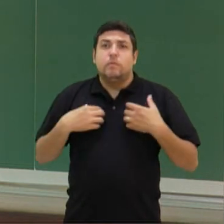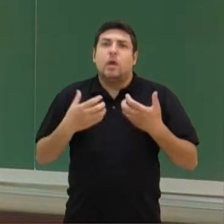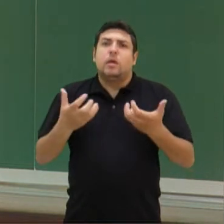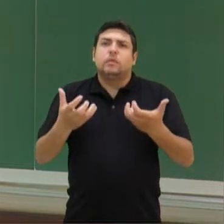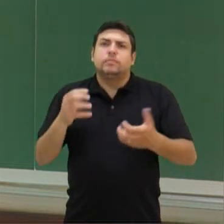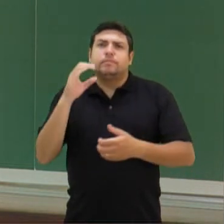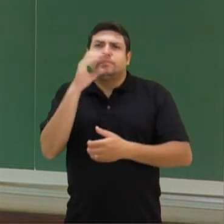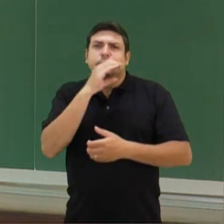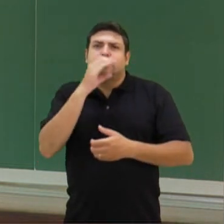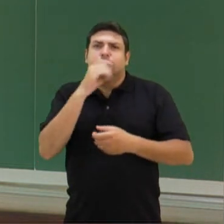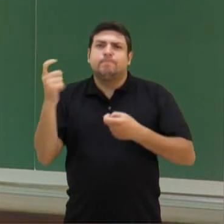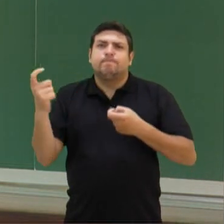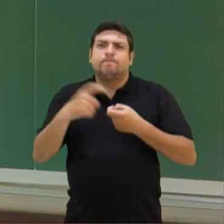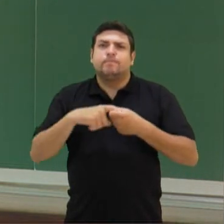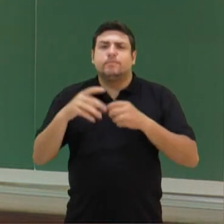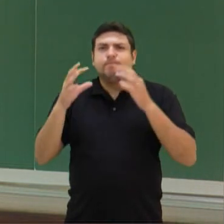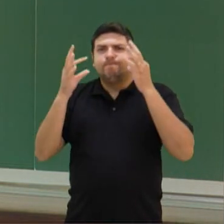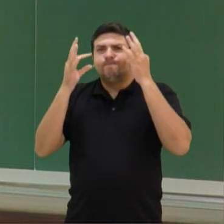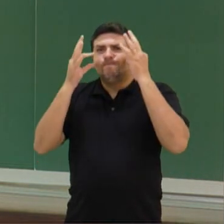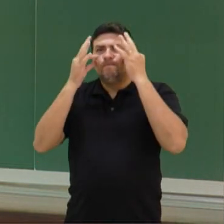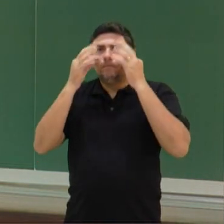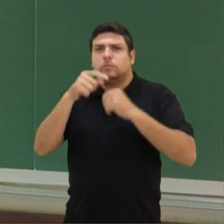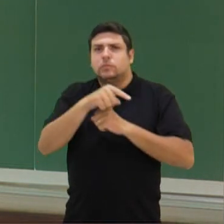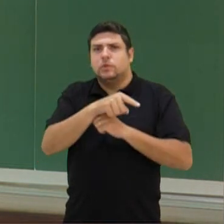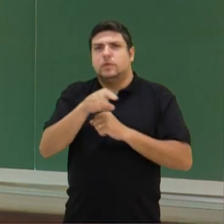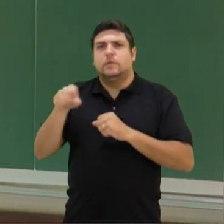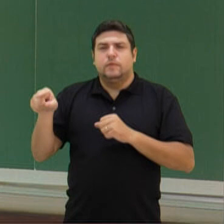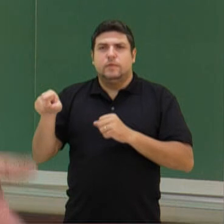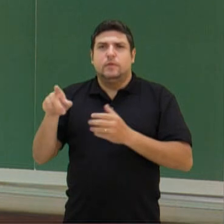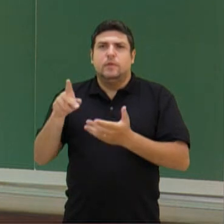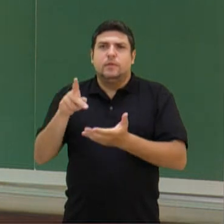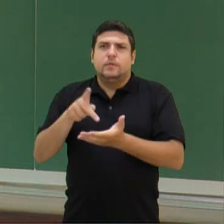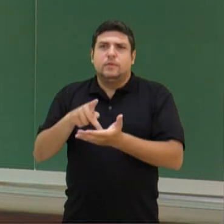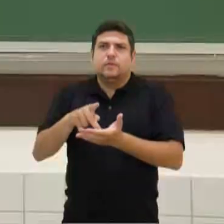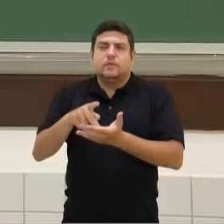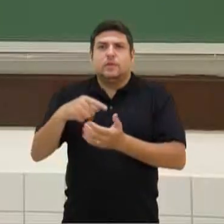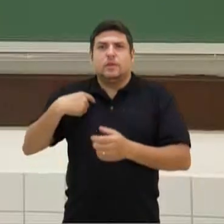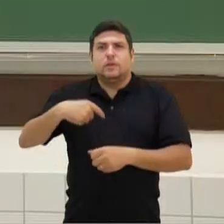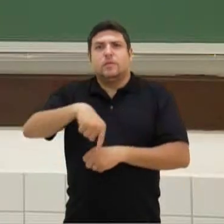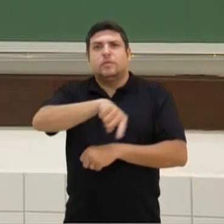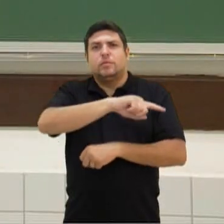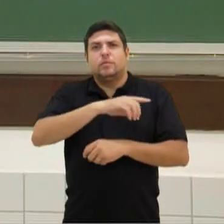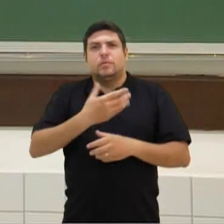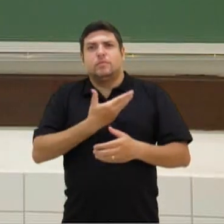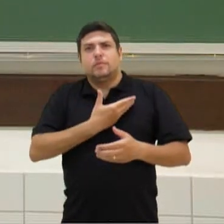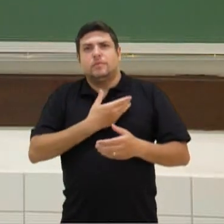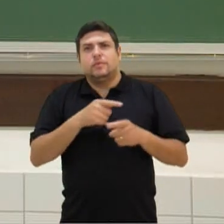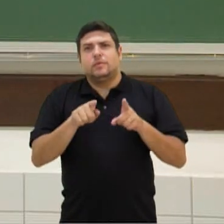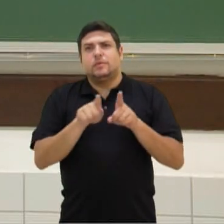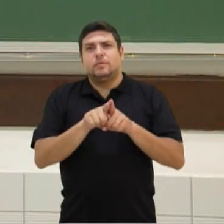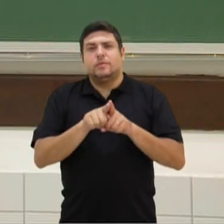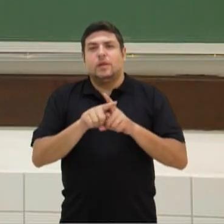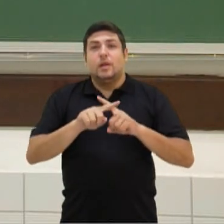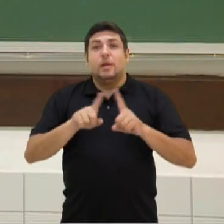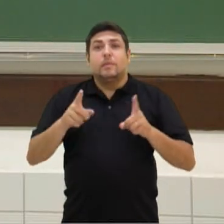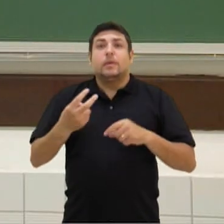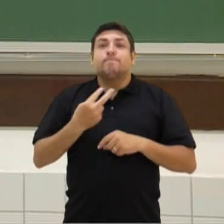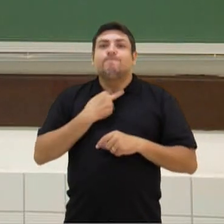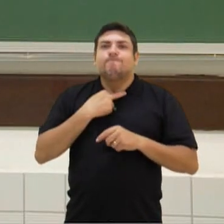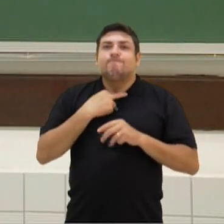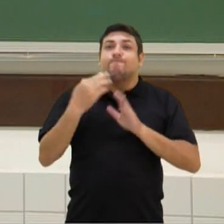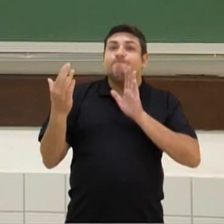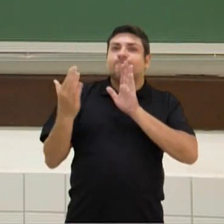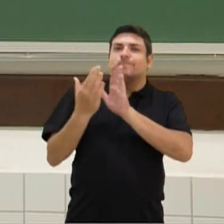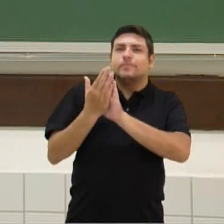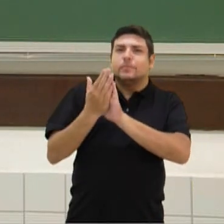possível. É um desejo meu, muito forte, e de todos os colegas. Mas enquanto a gente não pode fazer isso, a gente vai estar aqui garantindo